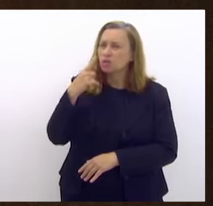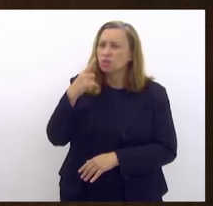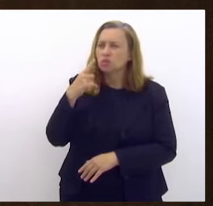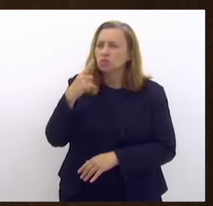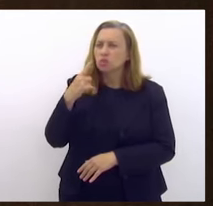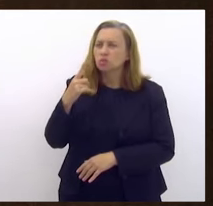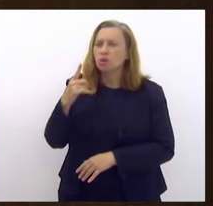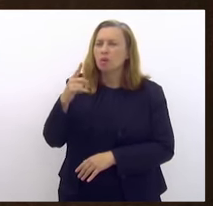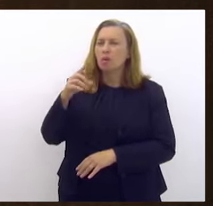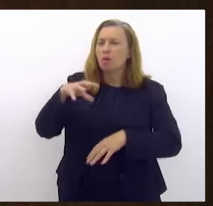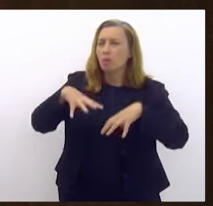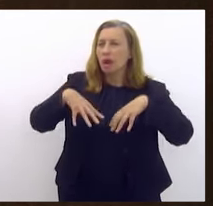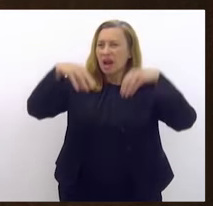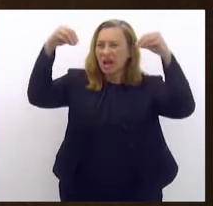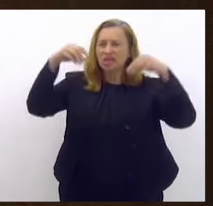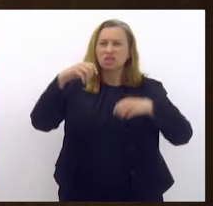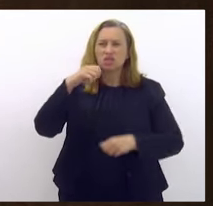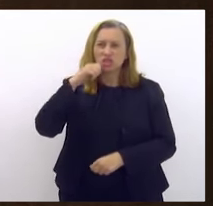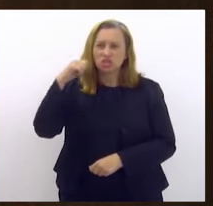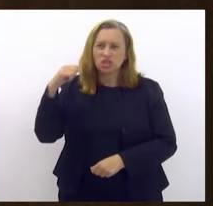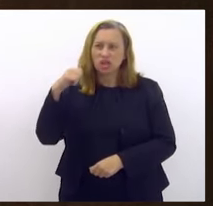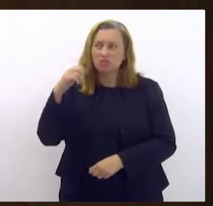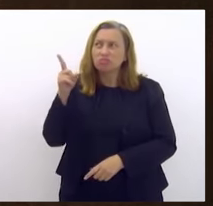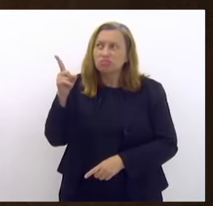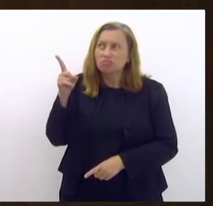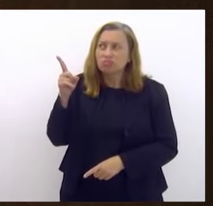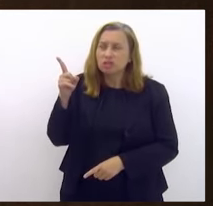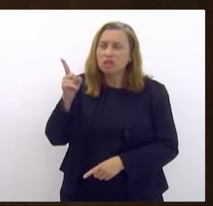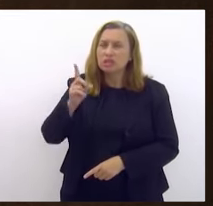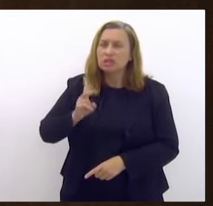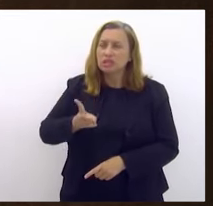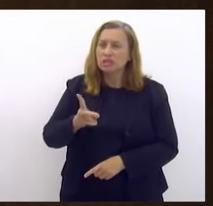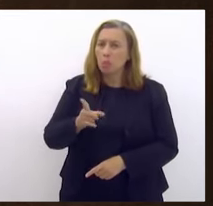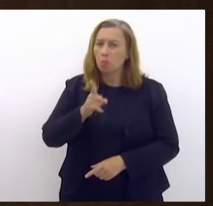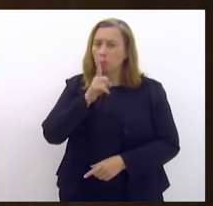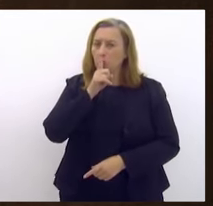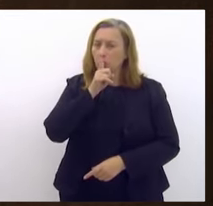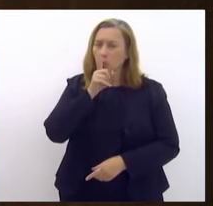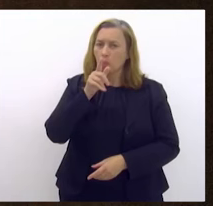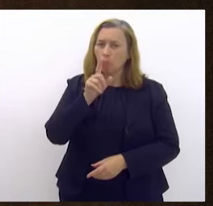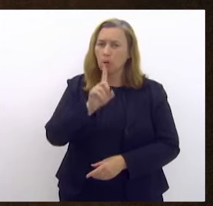Tiradentes, eles sempre se abstinham de votar